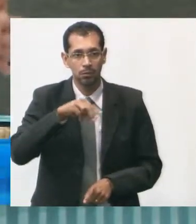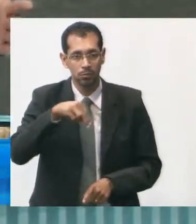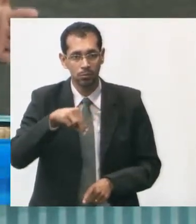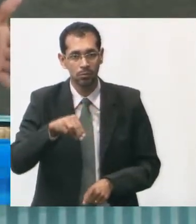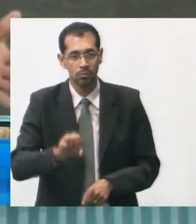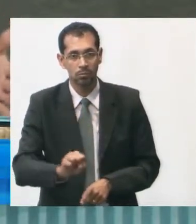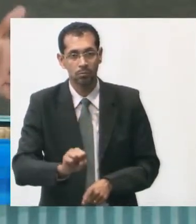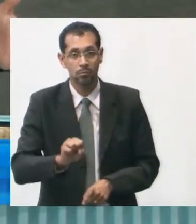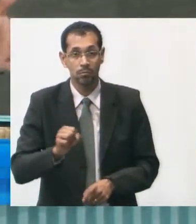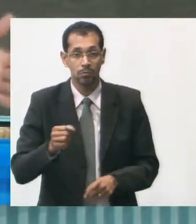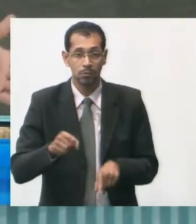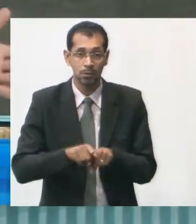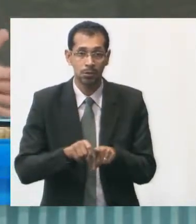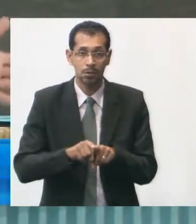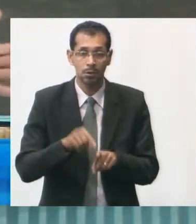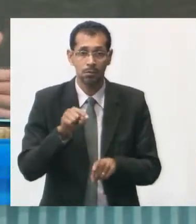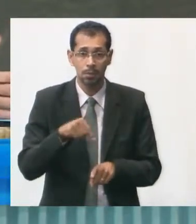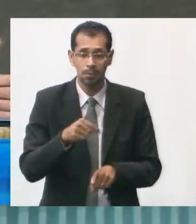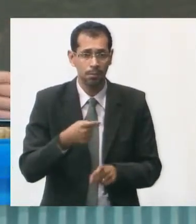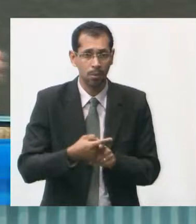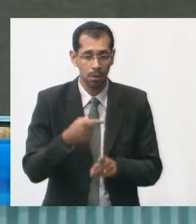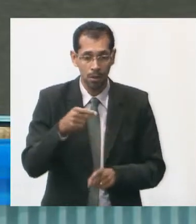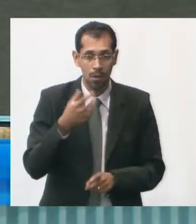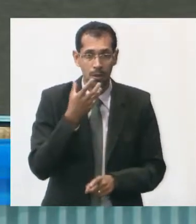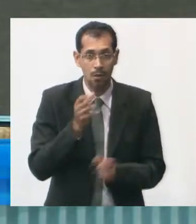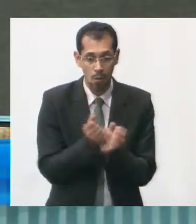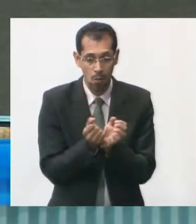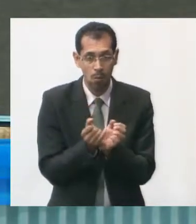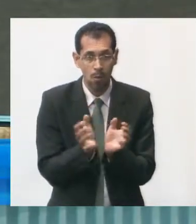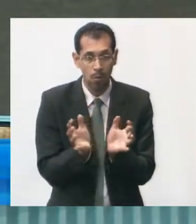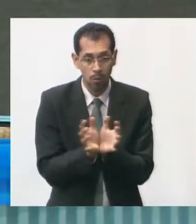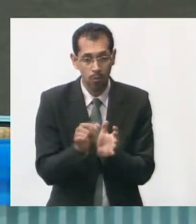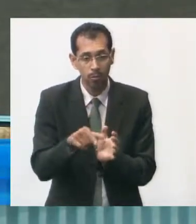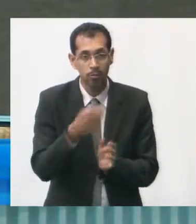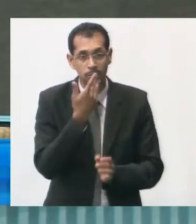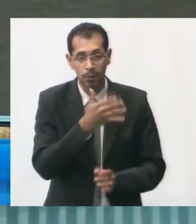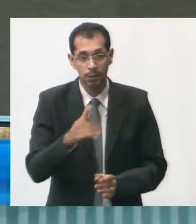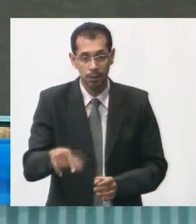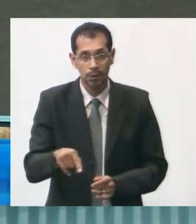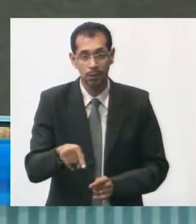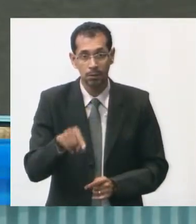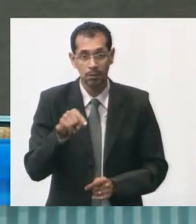baixa renda que não teriam condições de entrar numa escolinha dessa. Nós temos